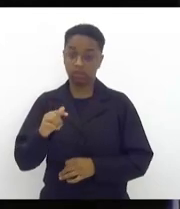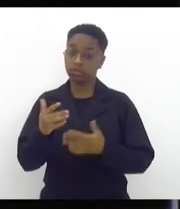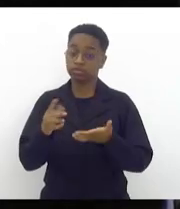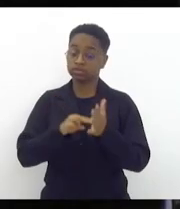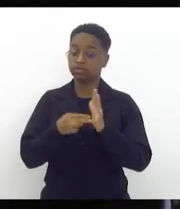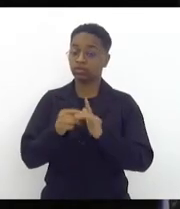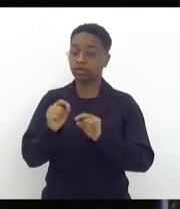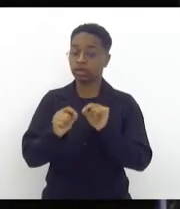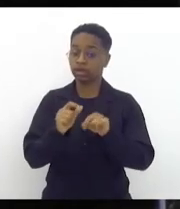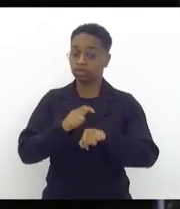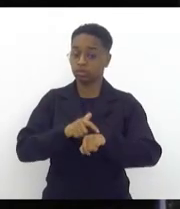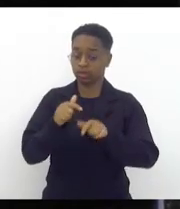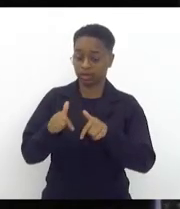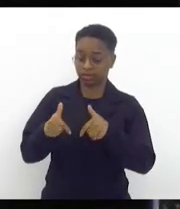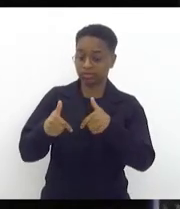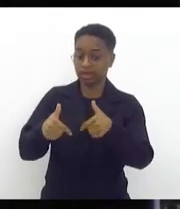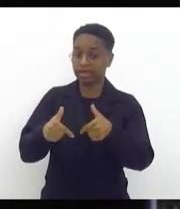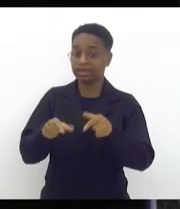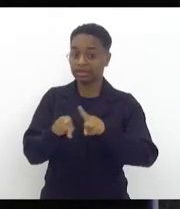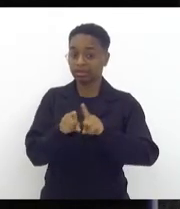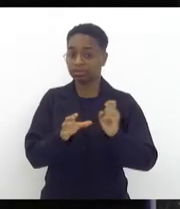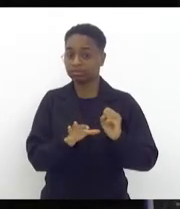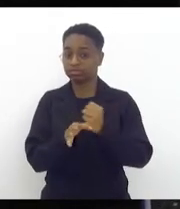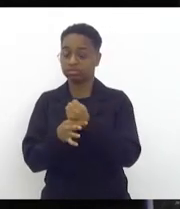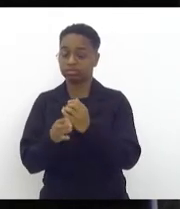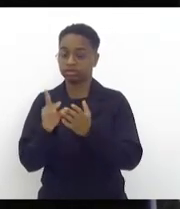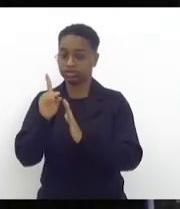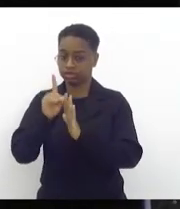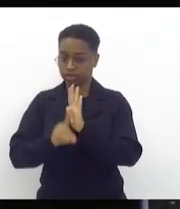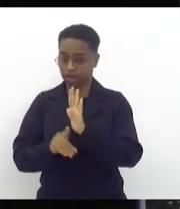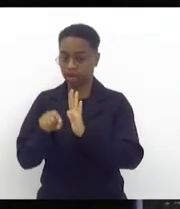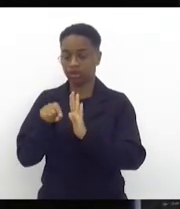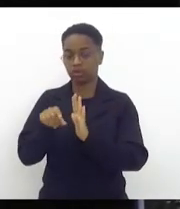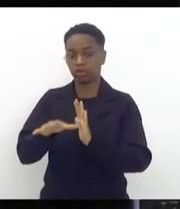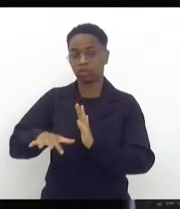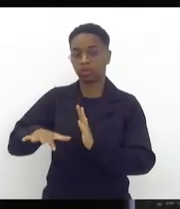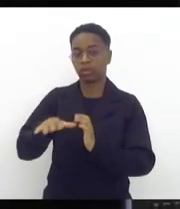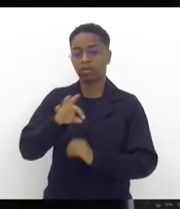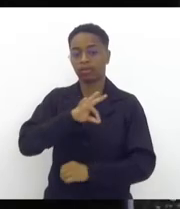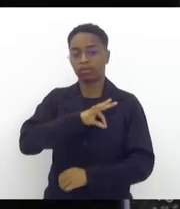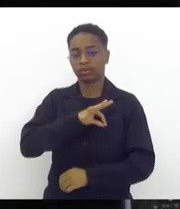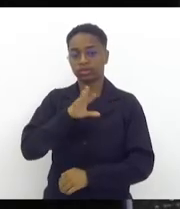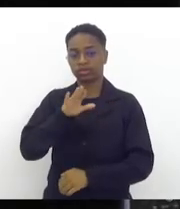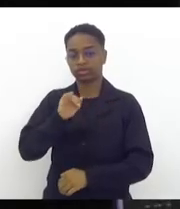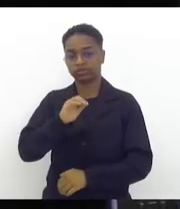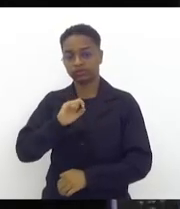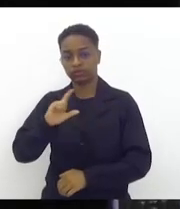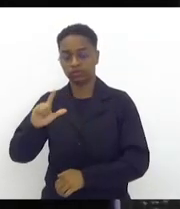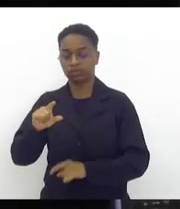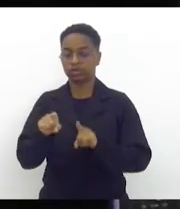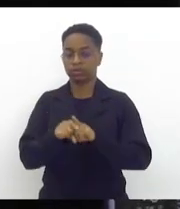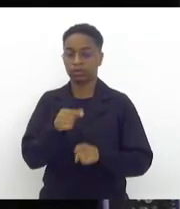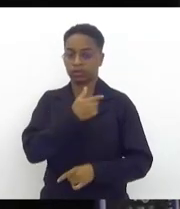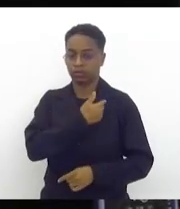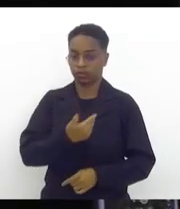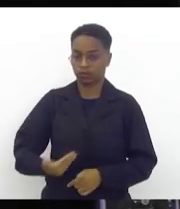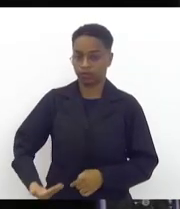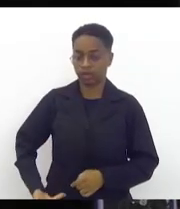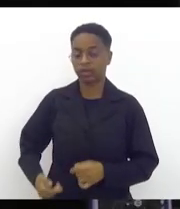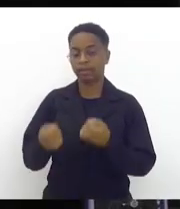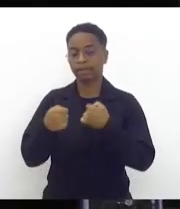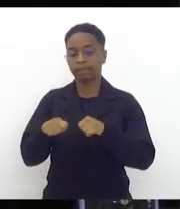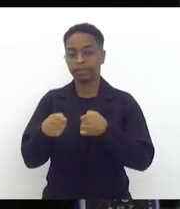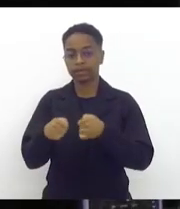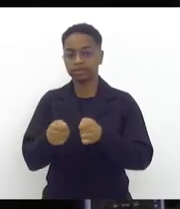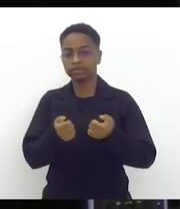da garantia desses direitos, a Polícia Civil, o governo do Estado, deveria